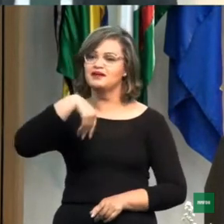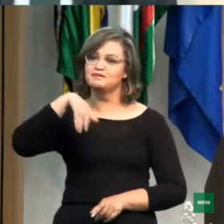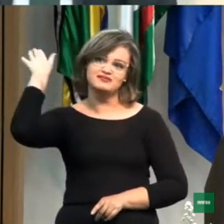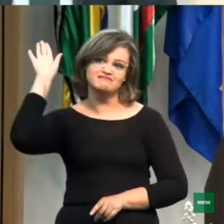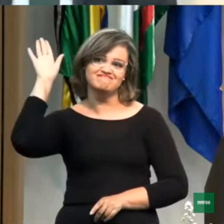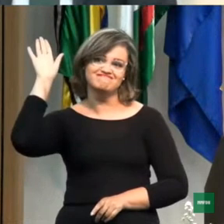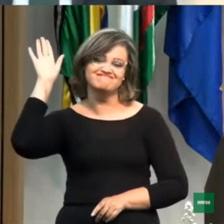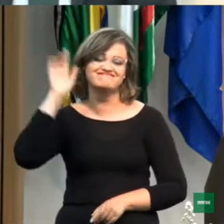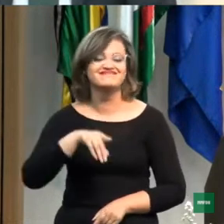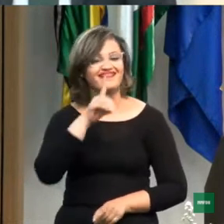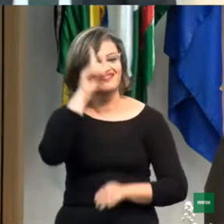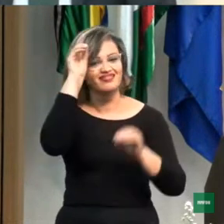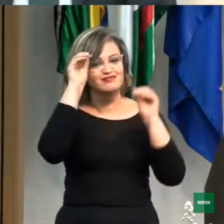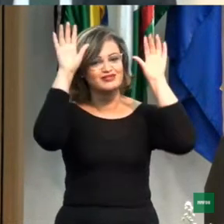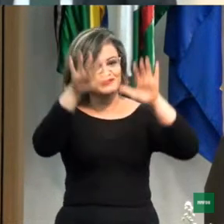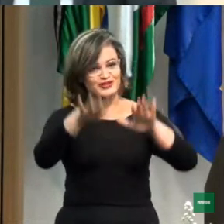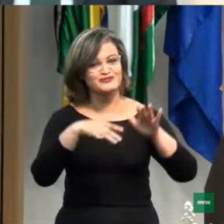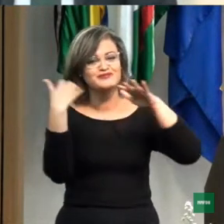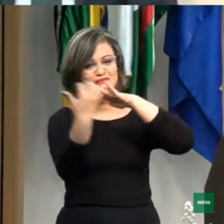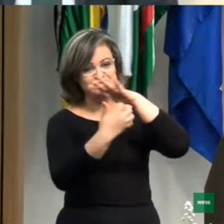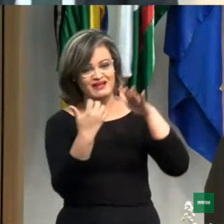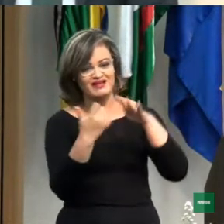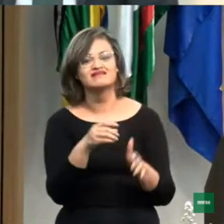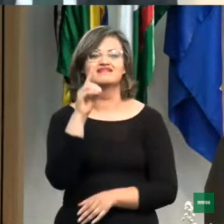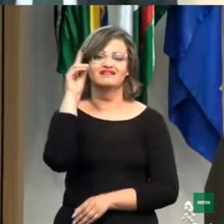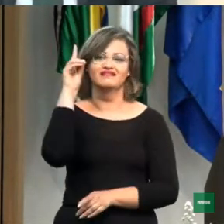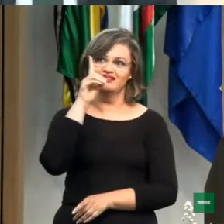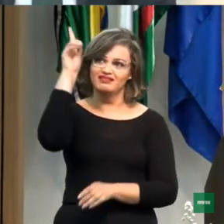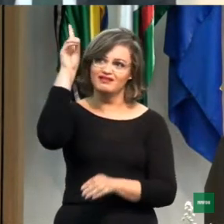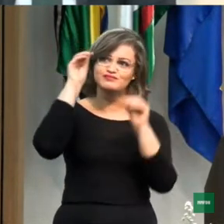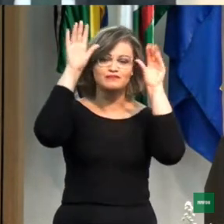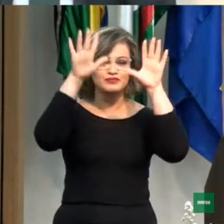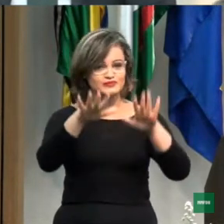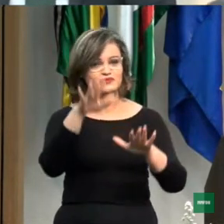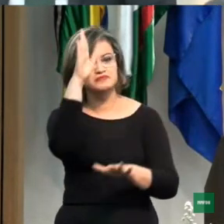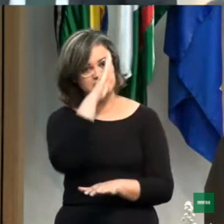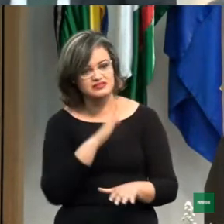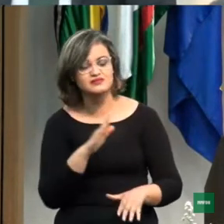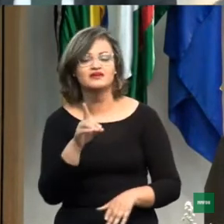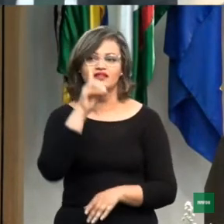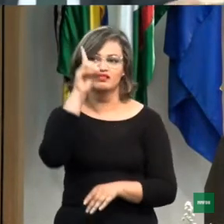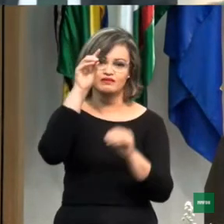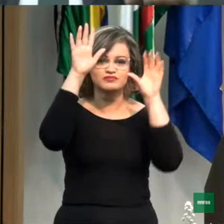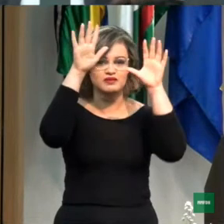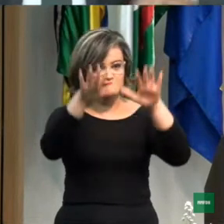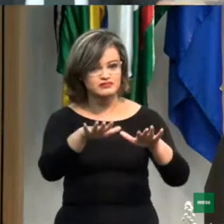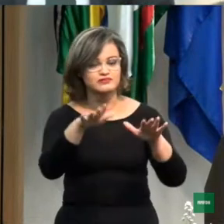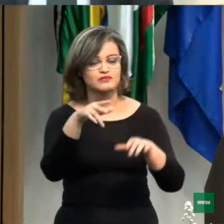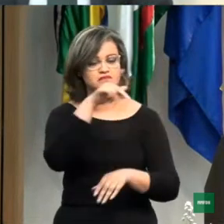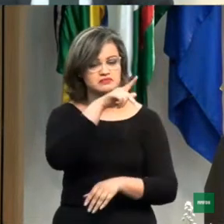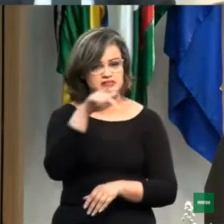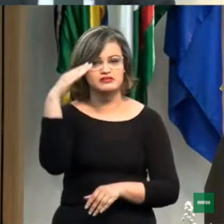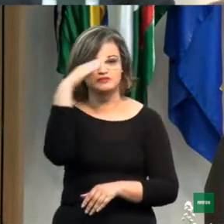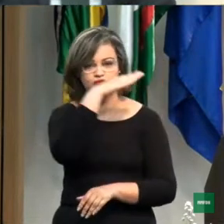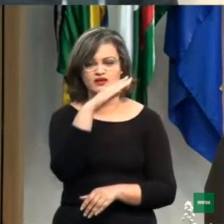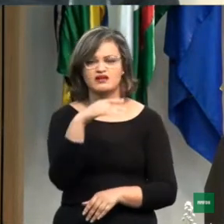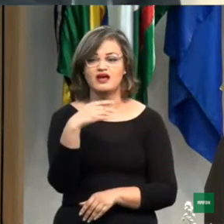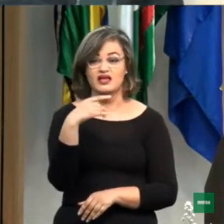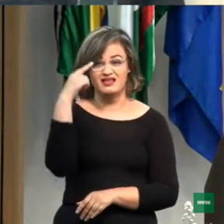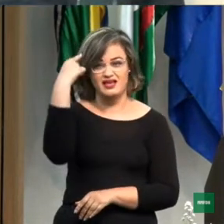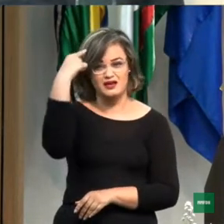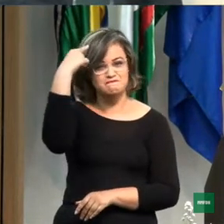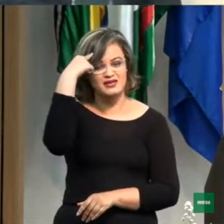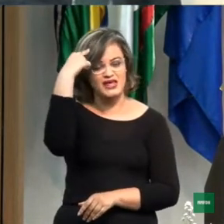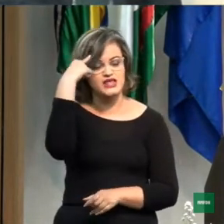nossos empresários, que Deus abençoe o Brasil, que Deus abençoe o nosso presidente, esse homem que pensou em família antes de